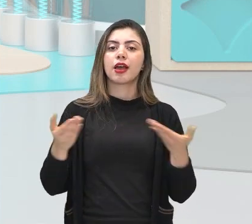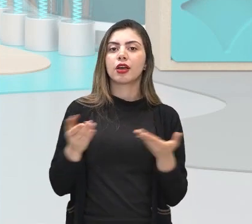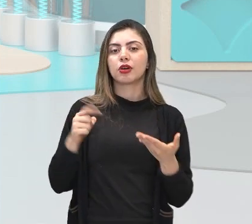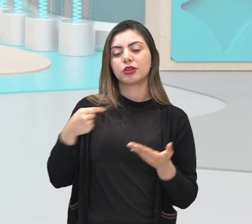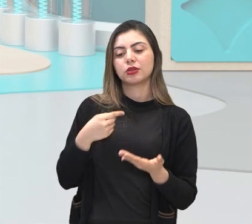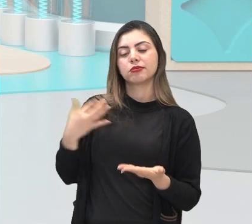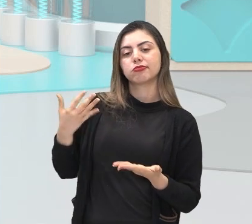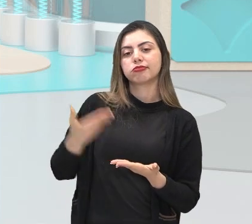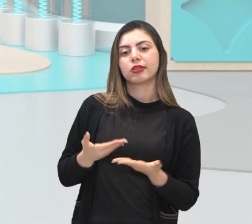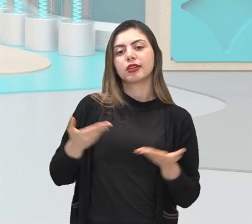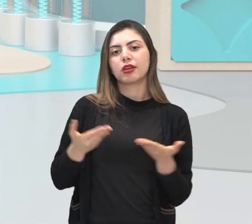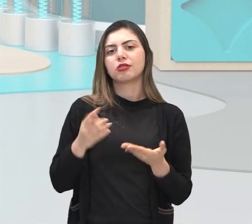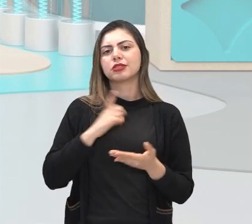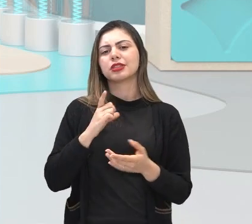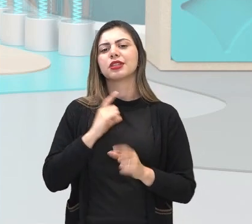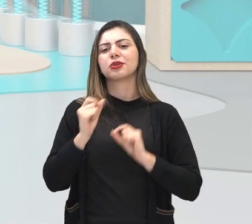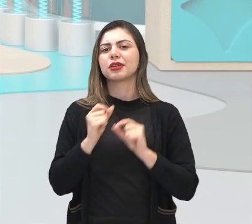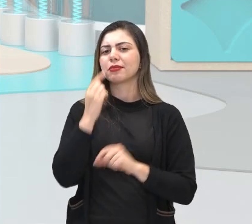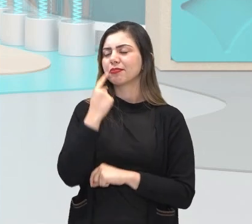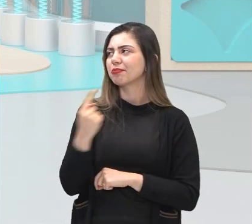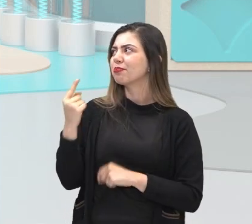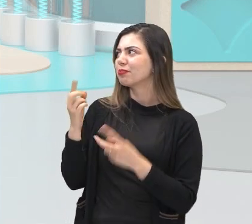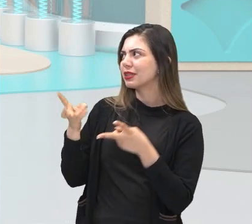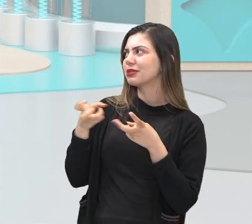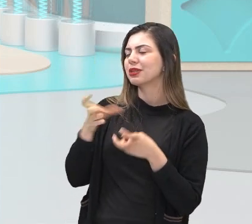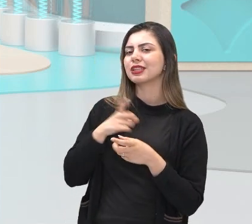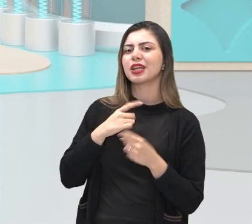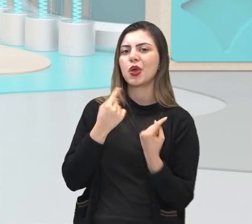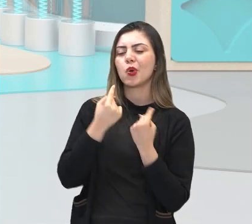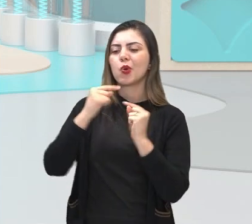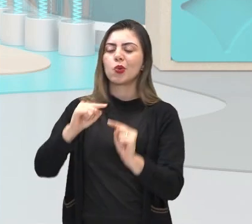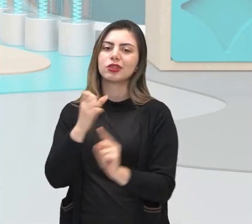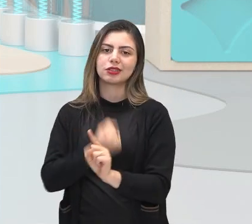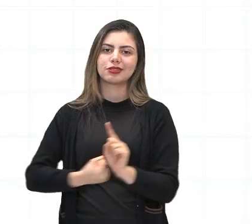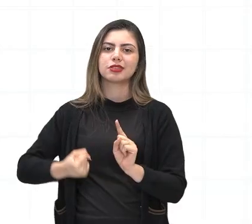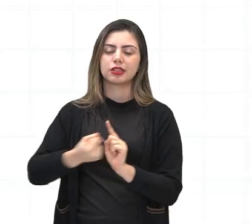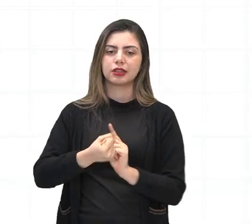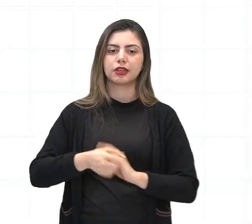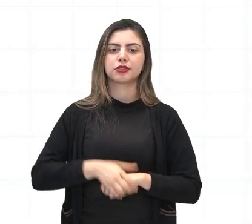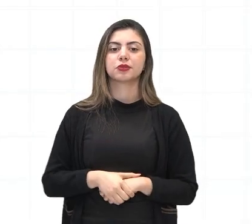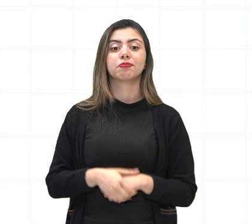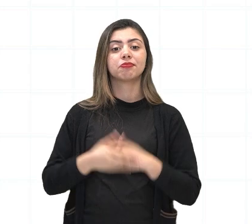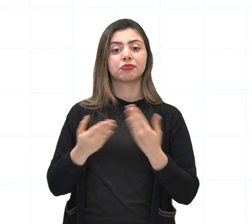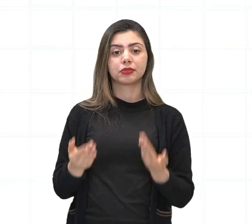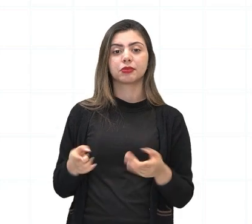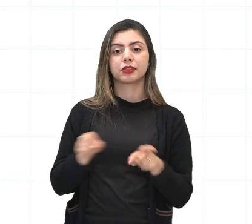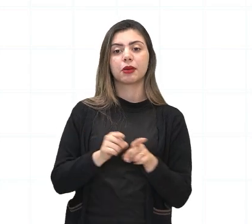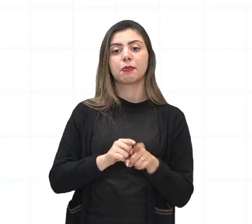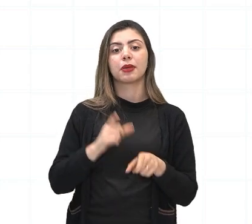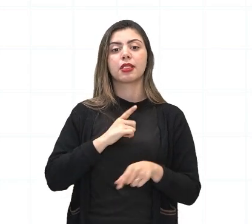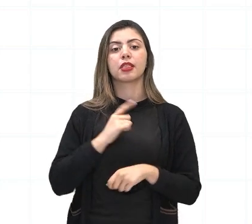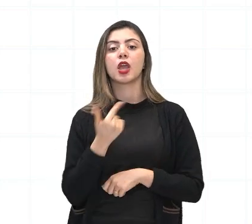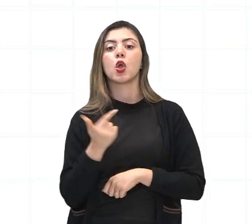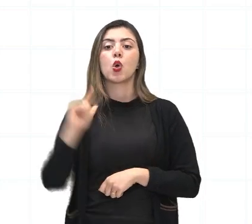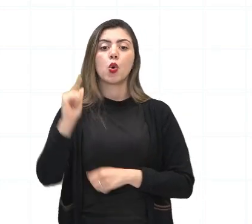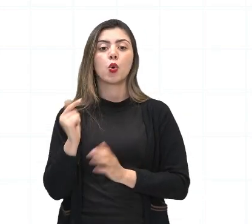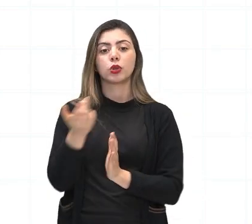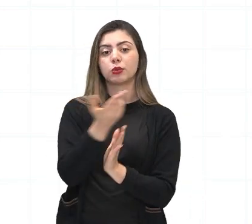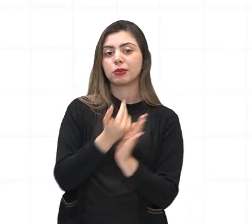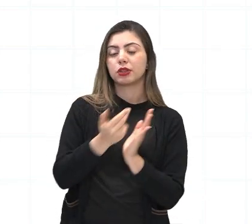nós estamos vendo aqui aqui do Realismo de trazer essa crítica social Jean franois Milet também foi um